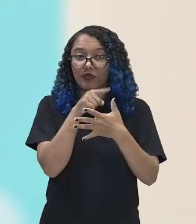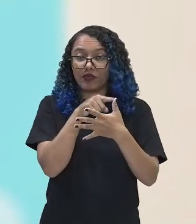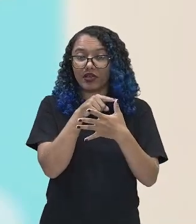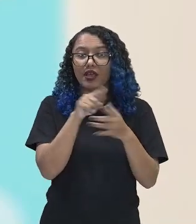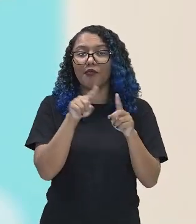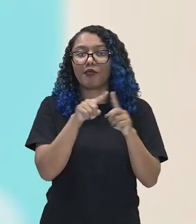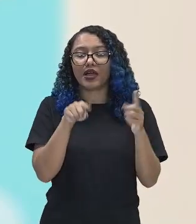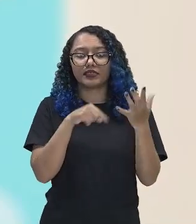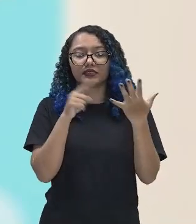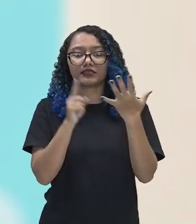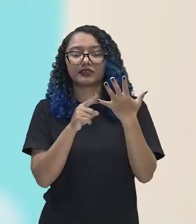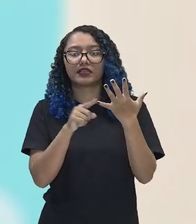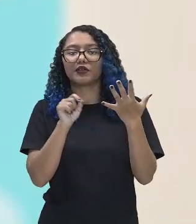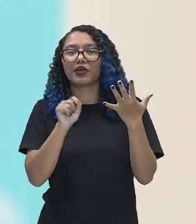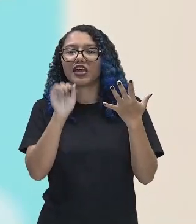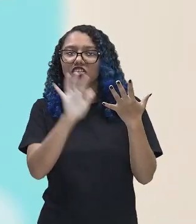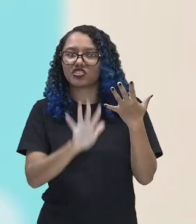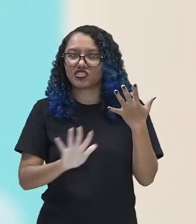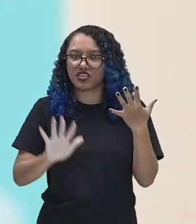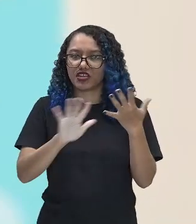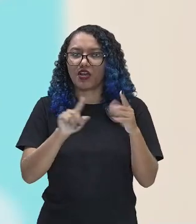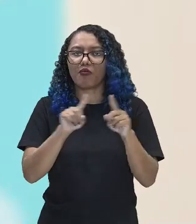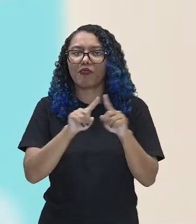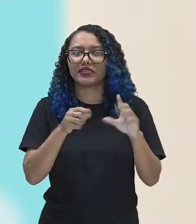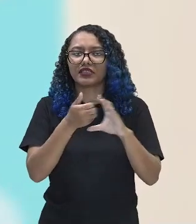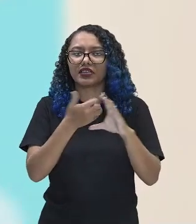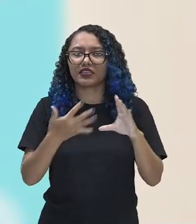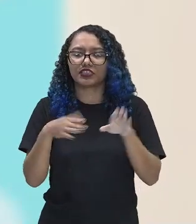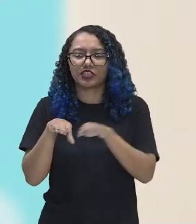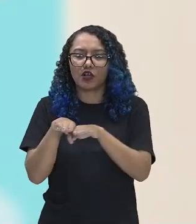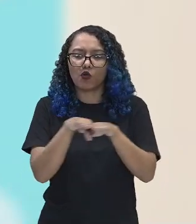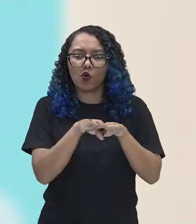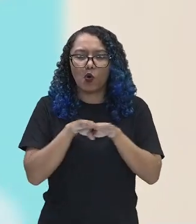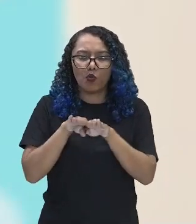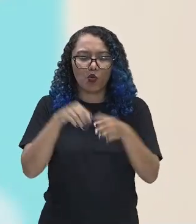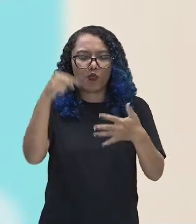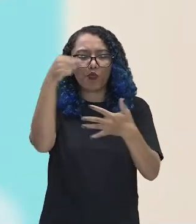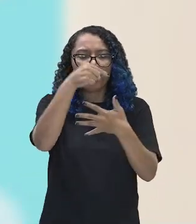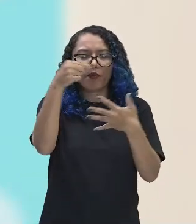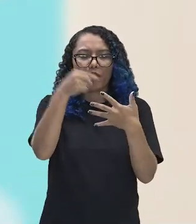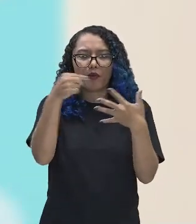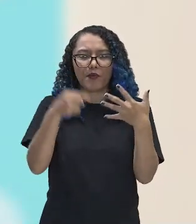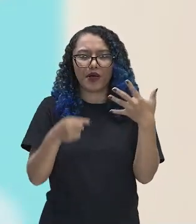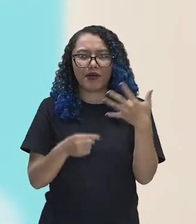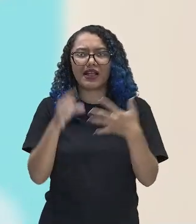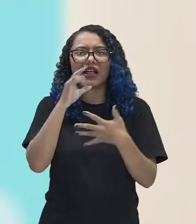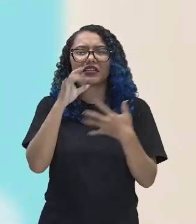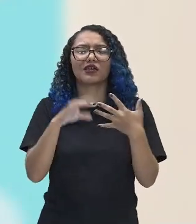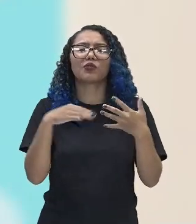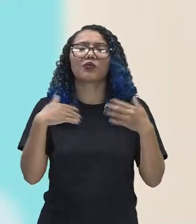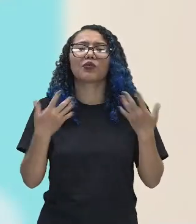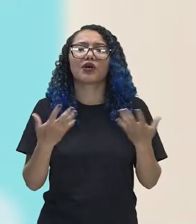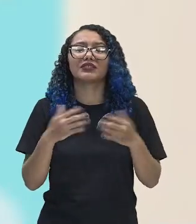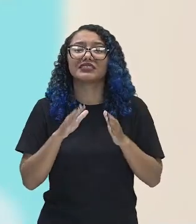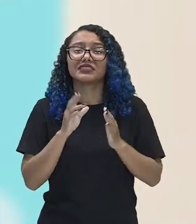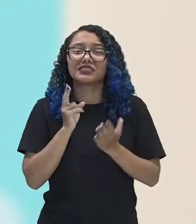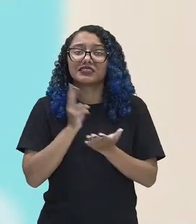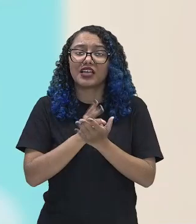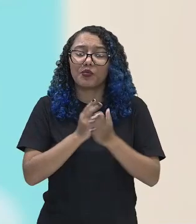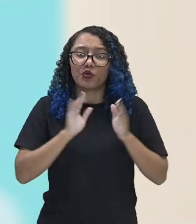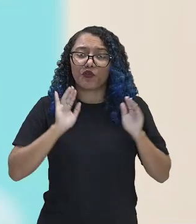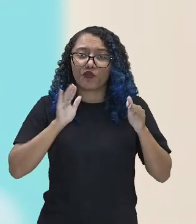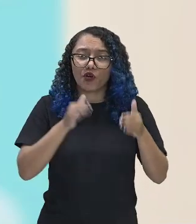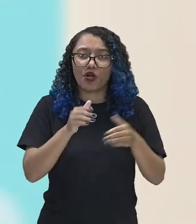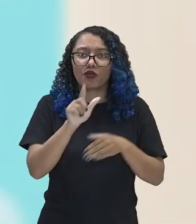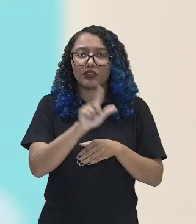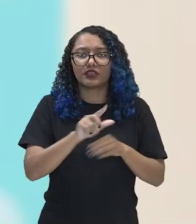geral. Mas qual é o ponto em comum entre todos esses autores? Todos eles vão produzir a literatura indígena